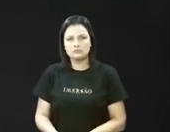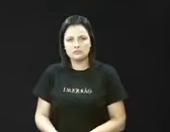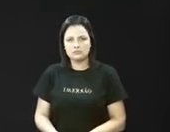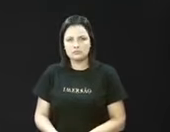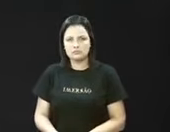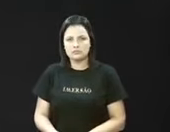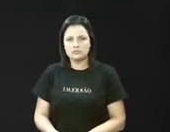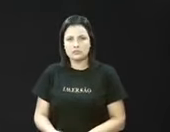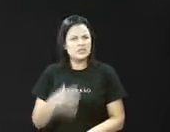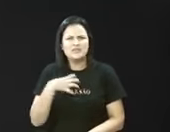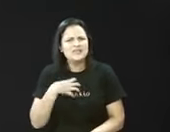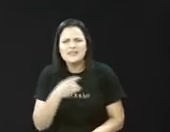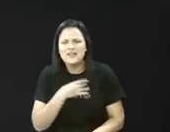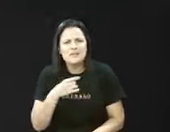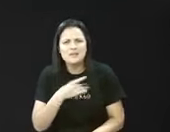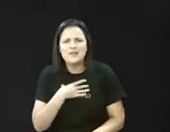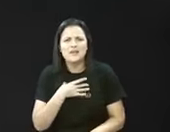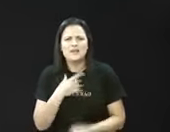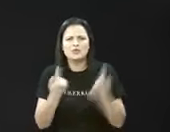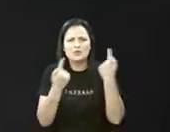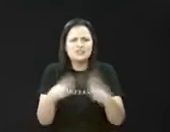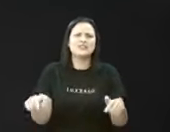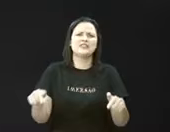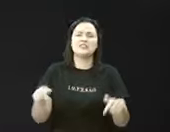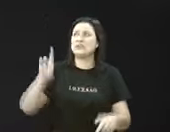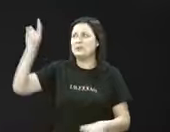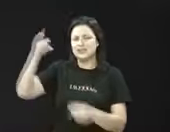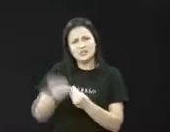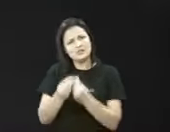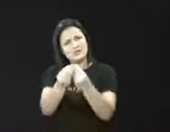Não tenha medo dos desafios que vêm do altar.